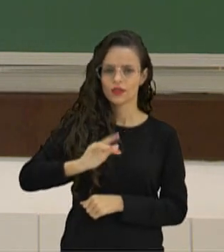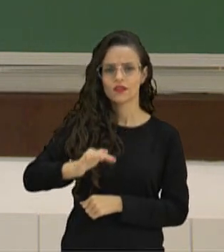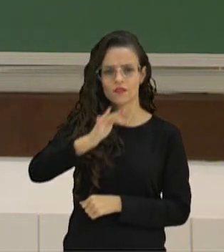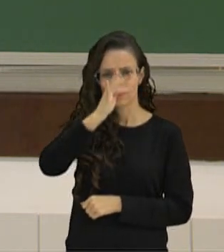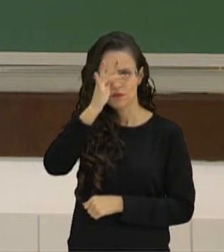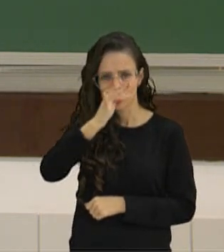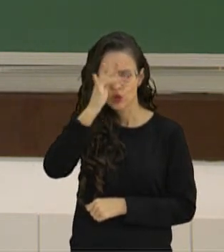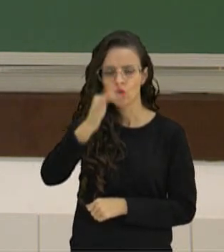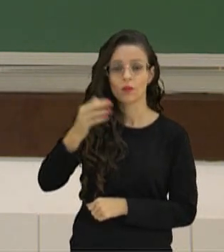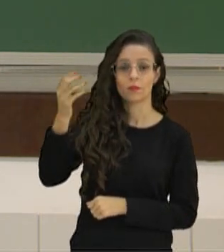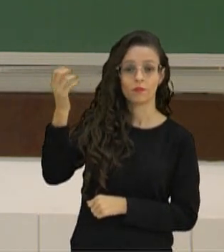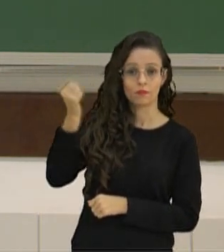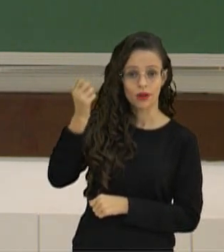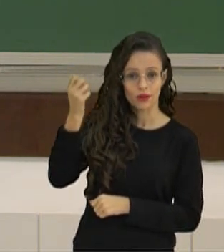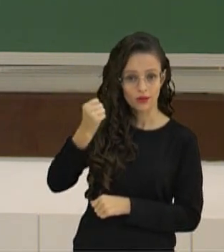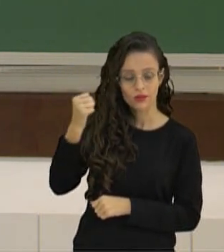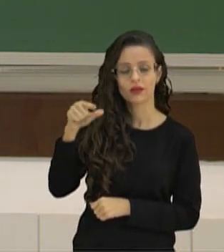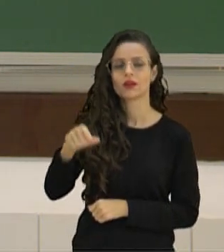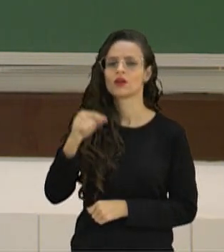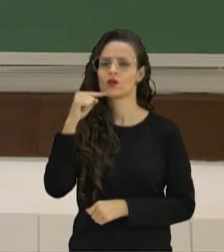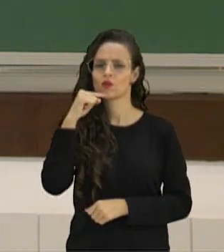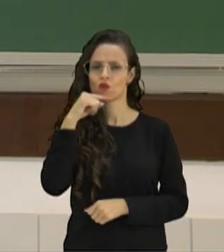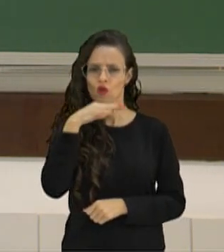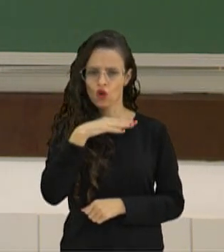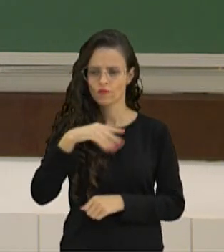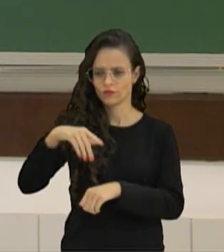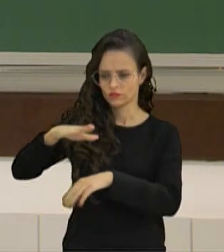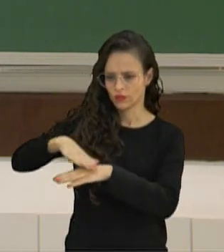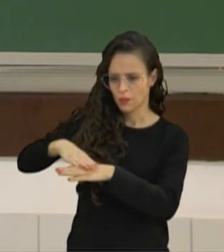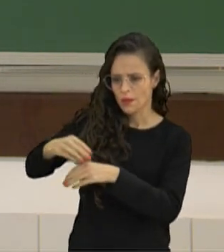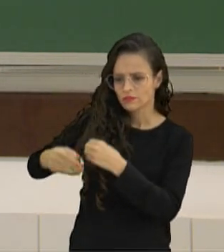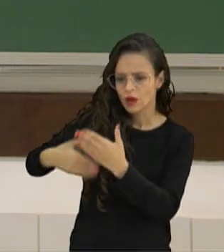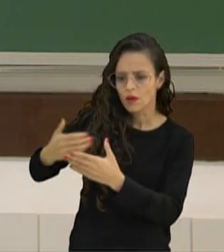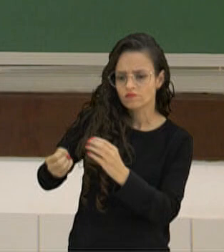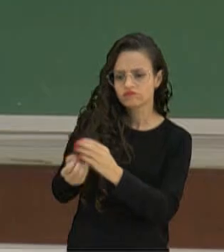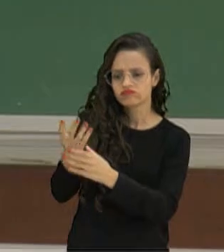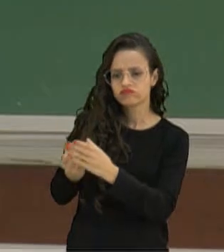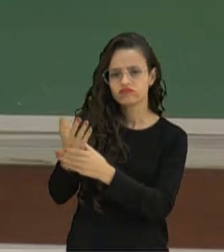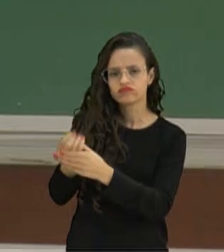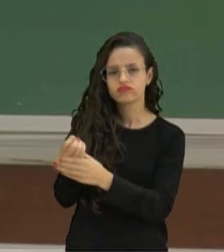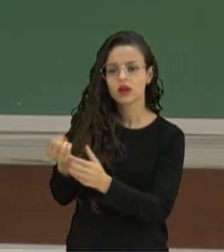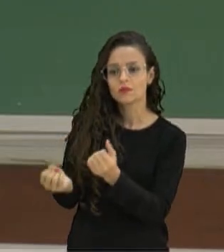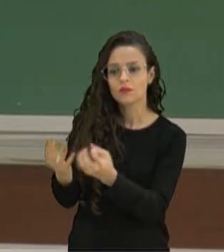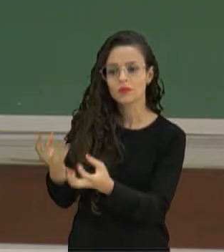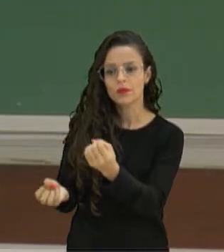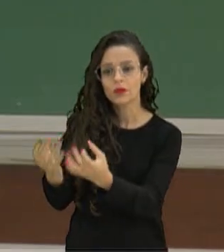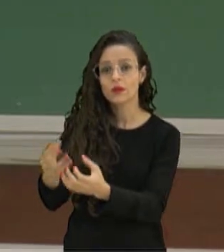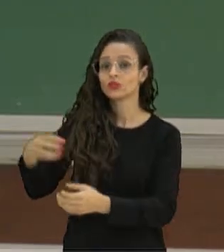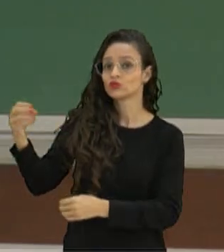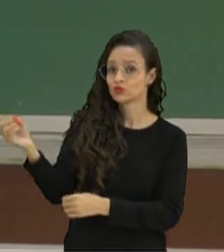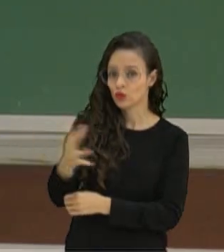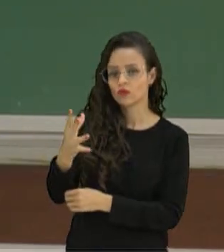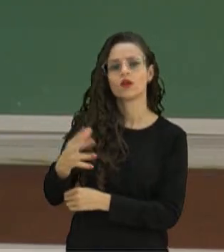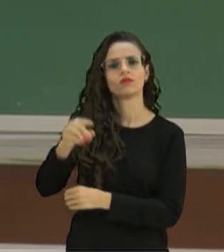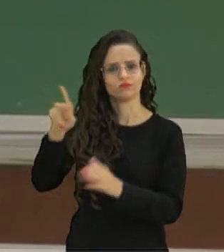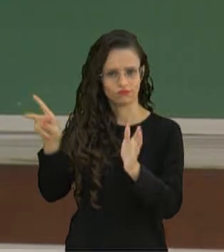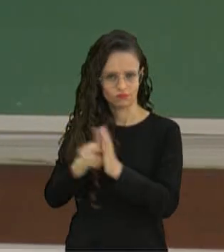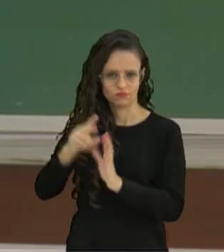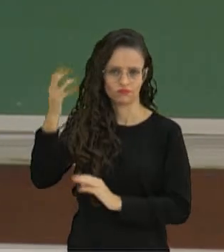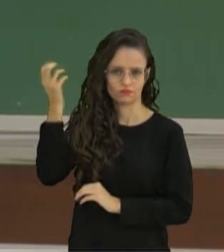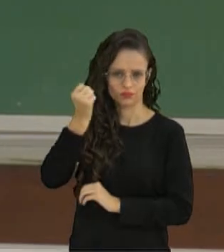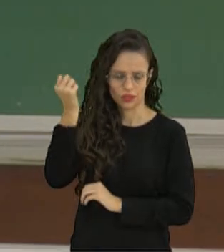flores brancas, é óbvio que na autofecundação dela, ela só vai originar novas ervilhas com flores